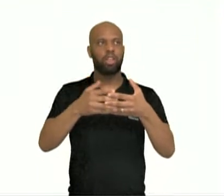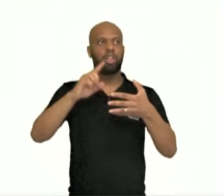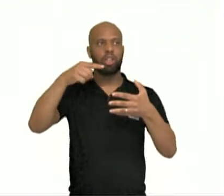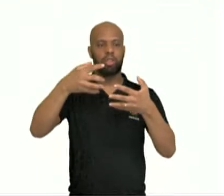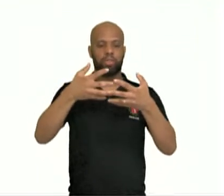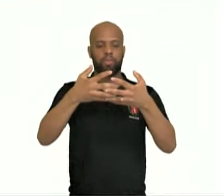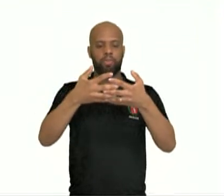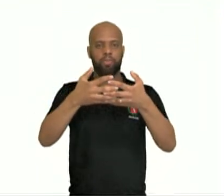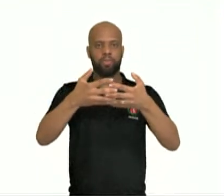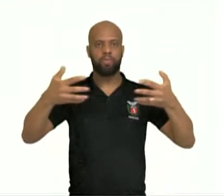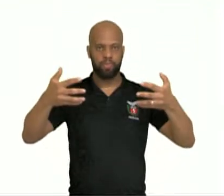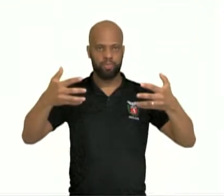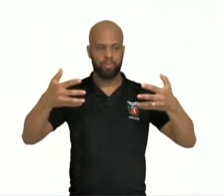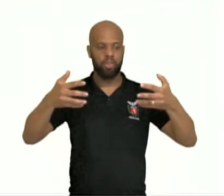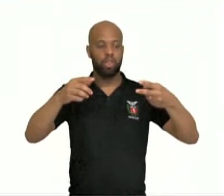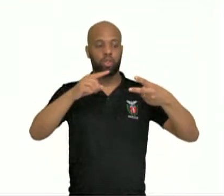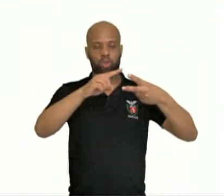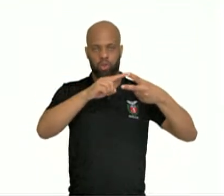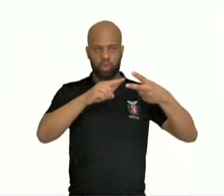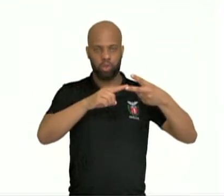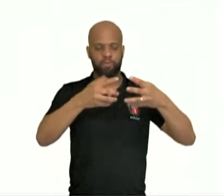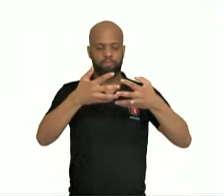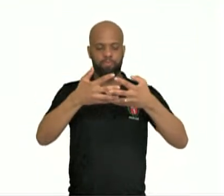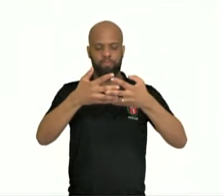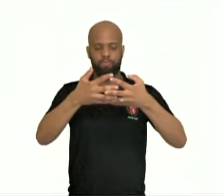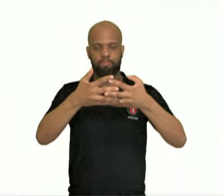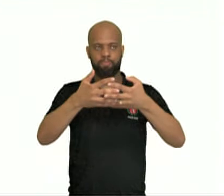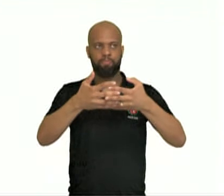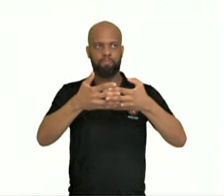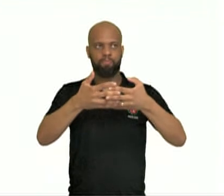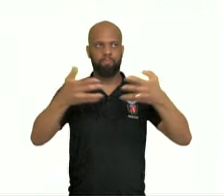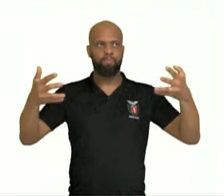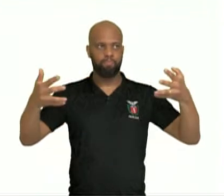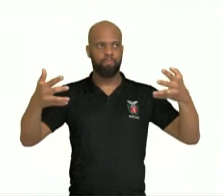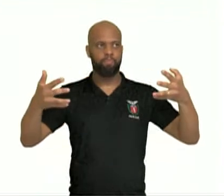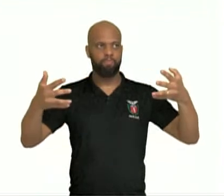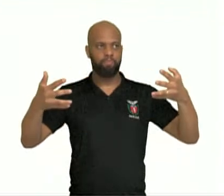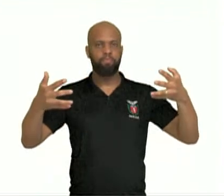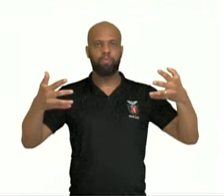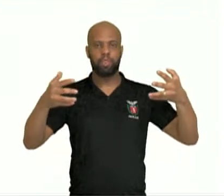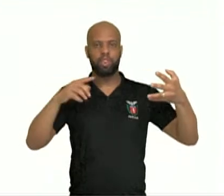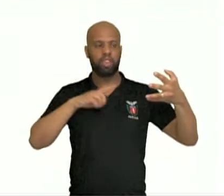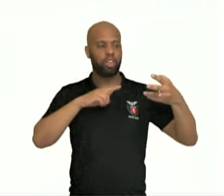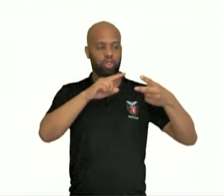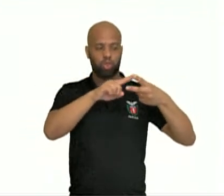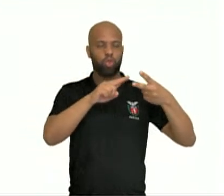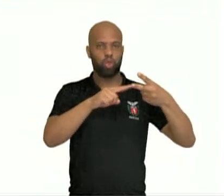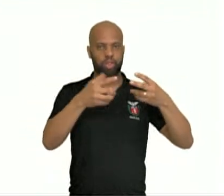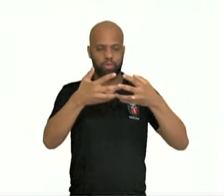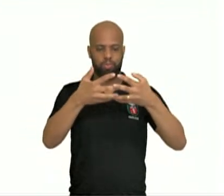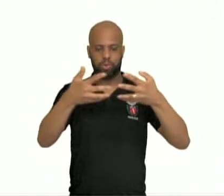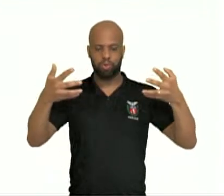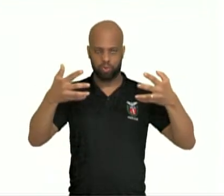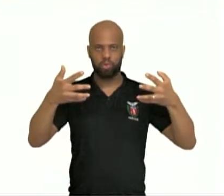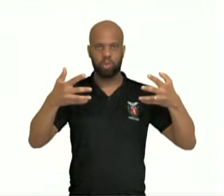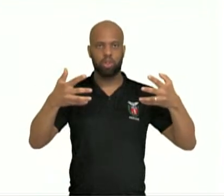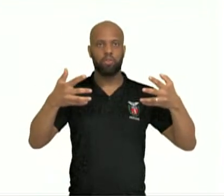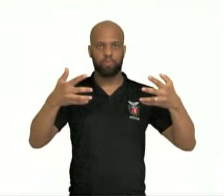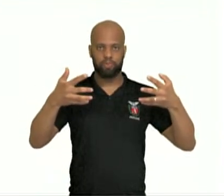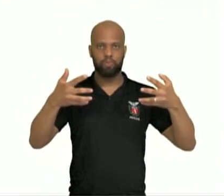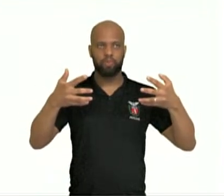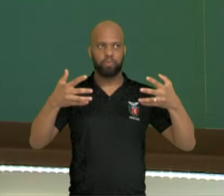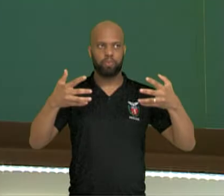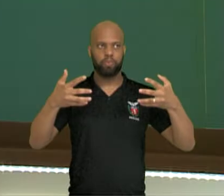se divide em duas grandes partes, que são chamadas de Laurásia e Gondwana. Então, teve uma